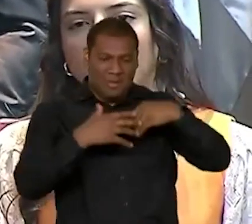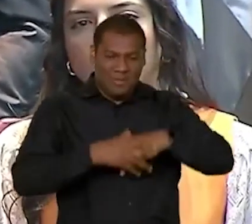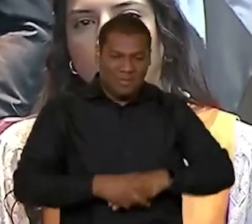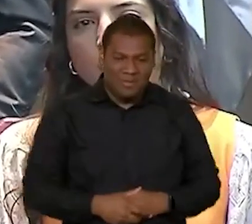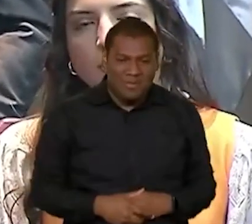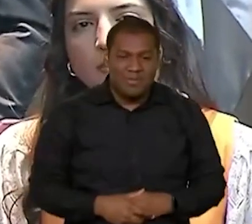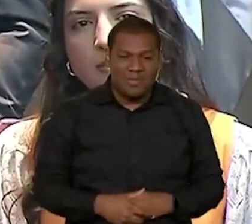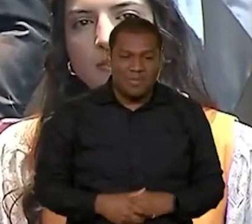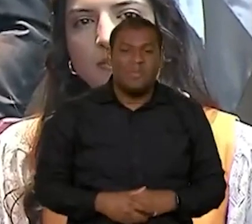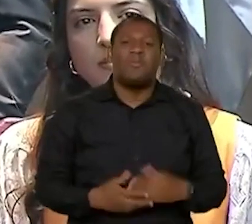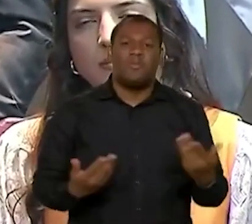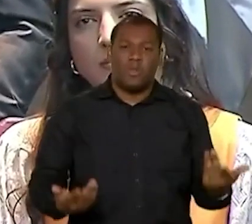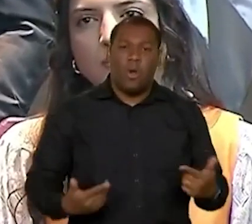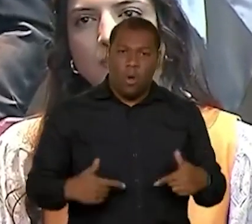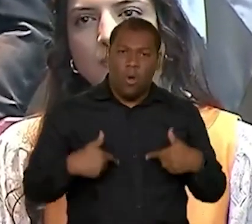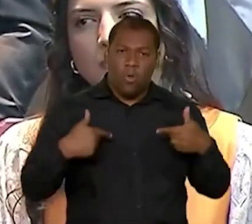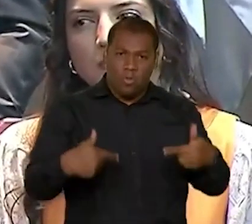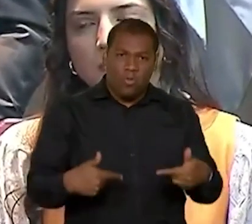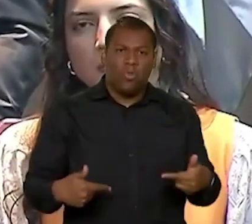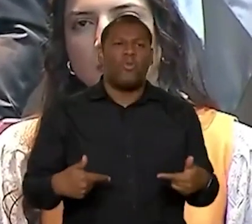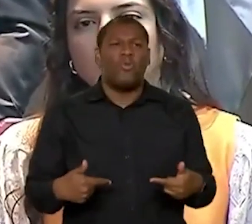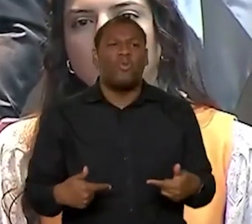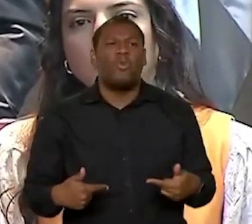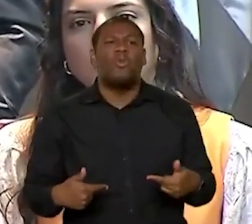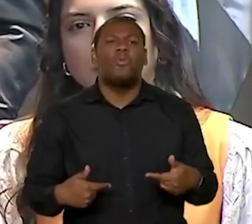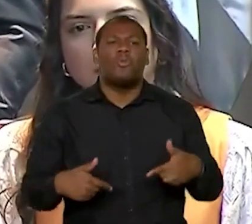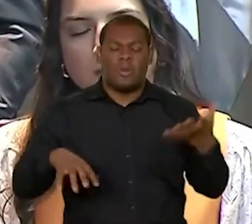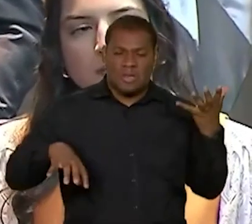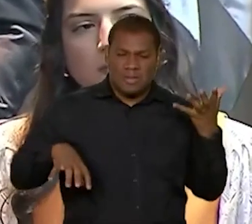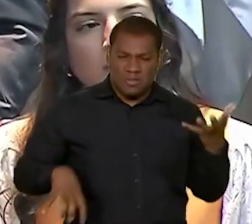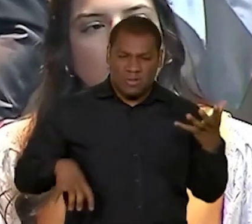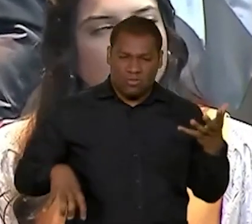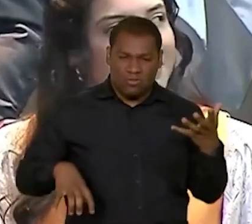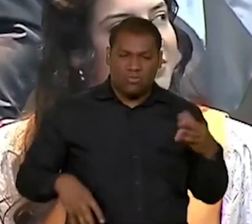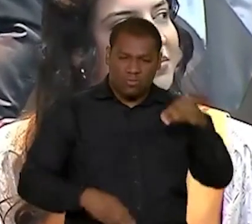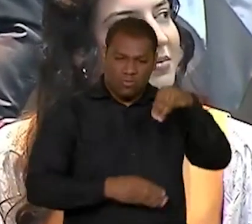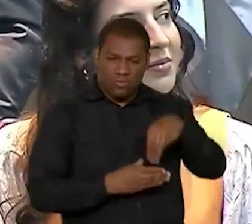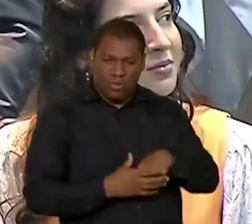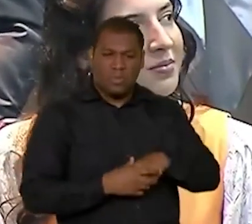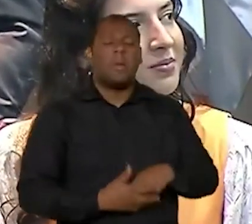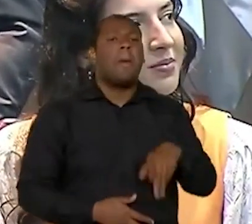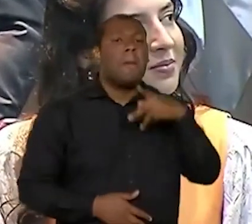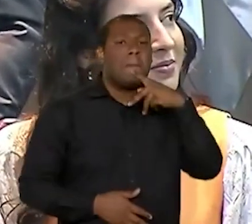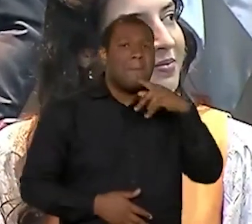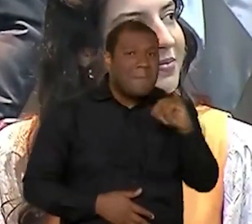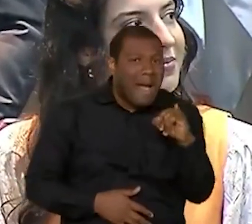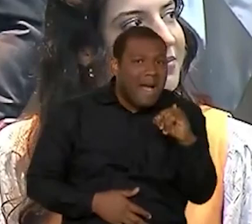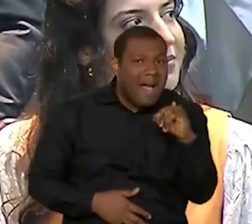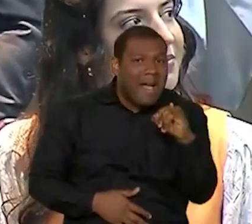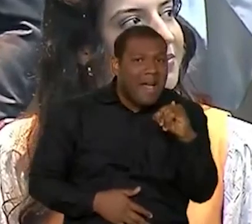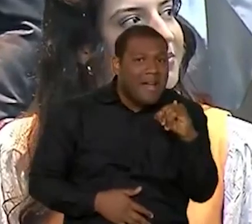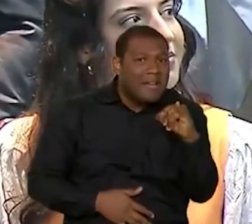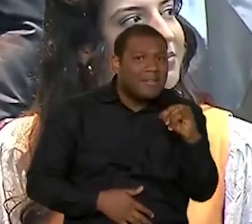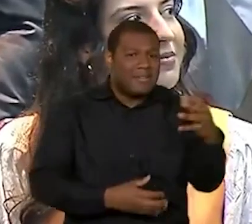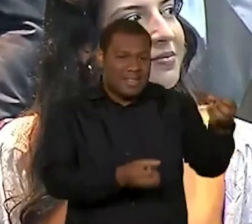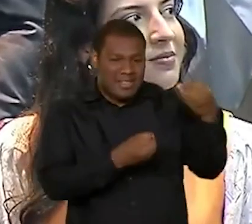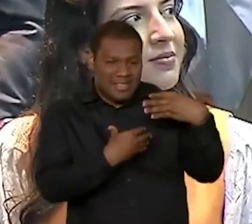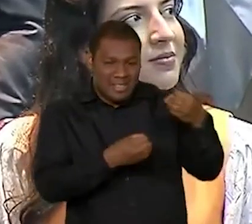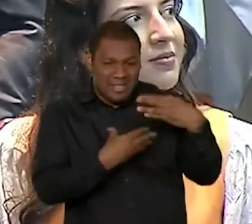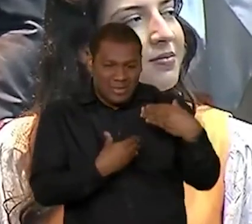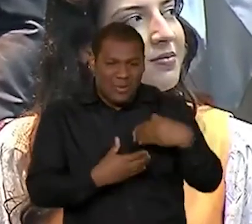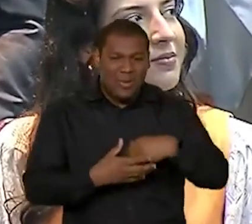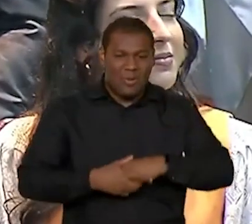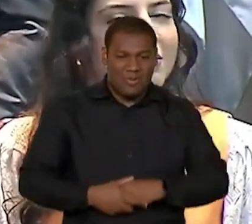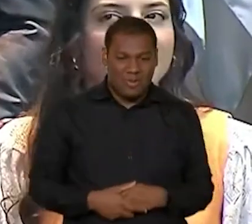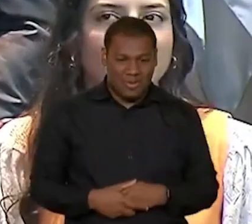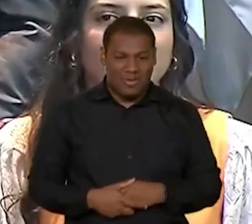A propósito de ter o parlamento como berço, gostaria de acrescentar que segui a vocação do meu pai, Fufuca Dantas, e é dele também